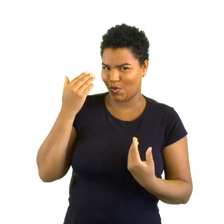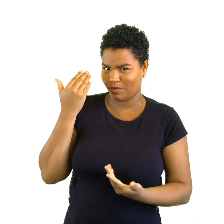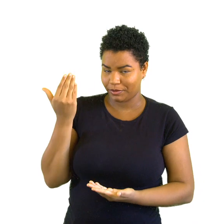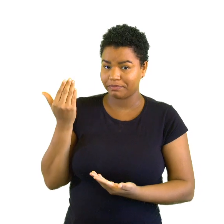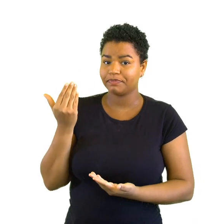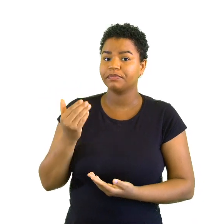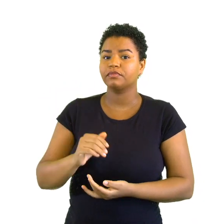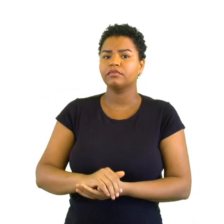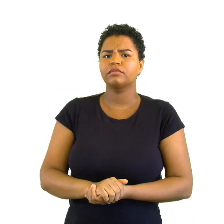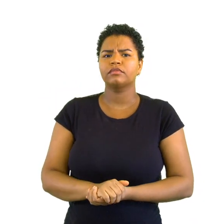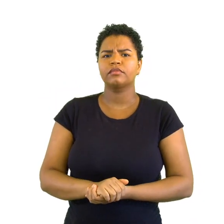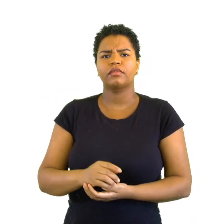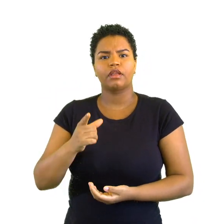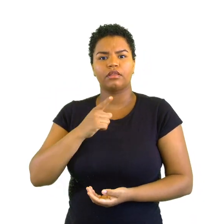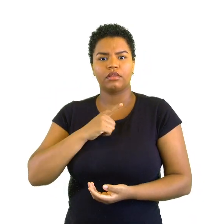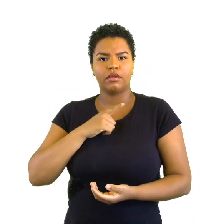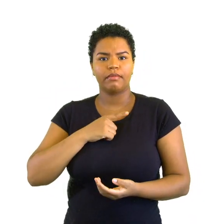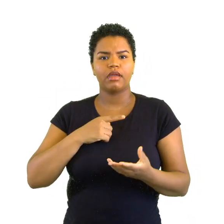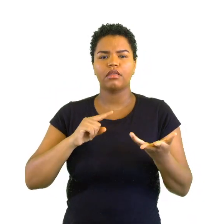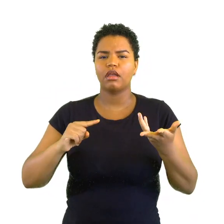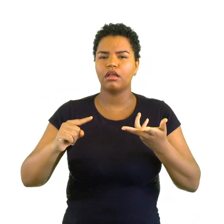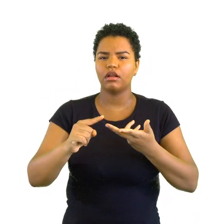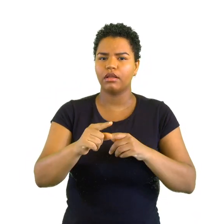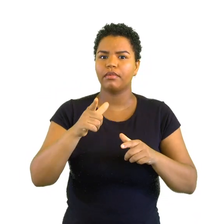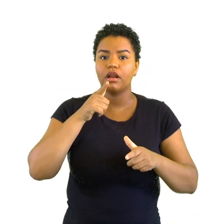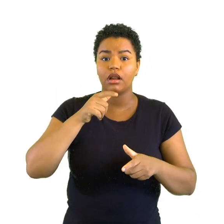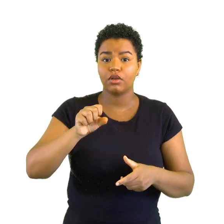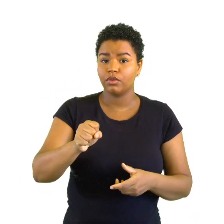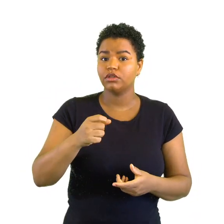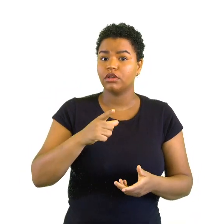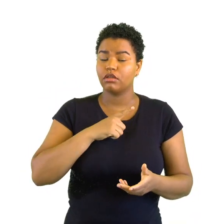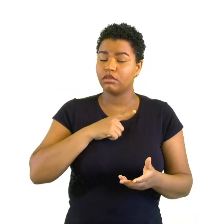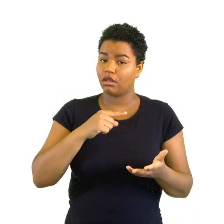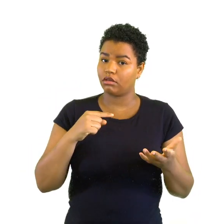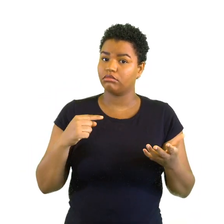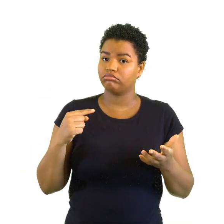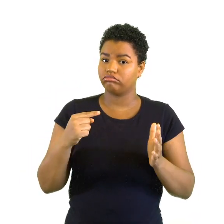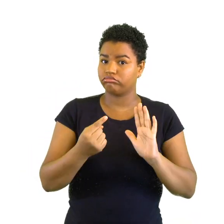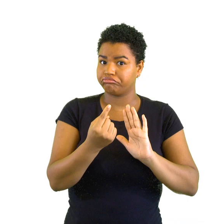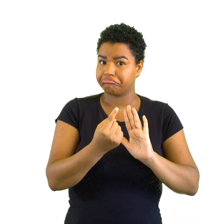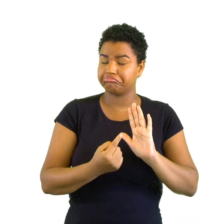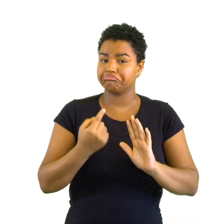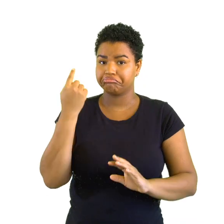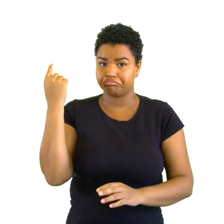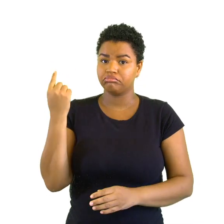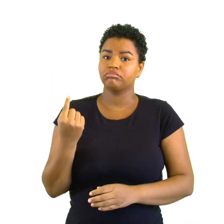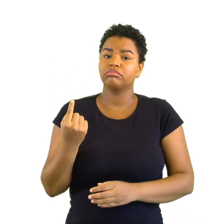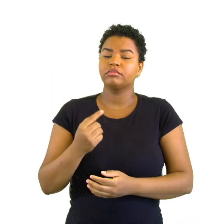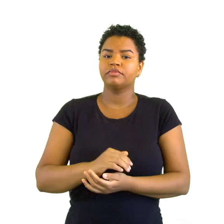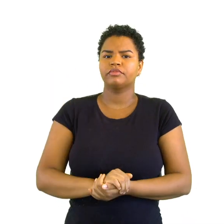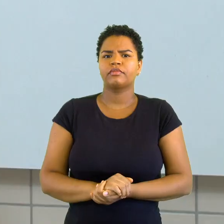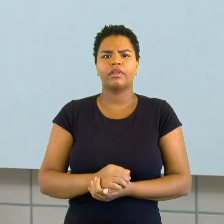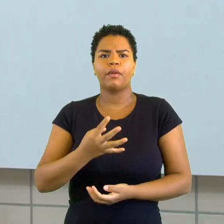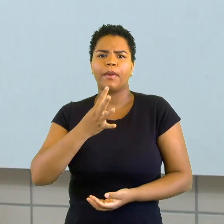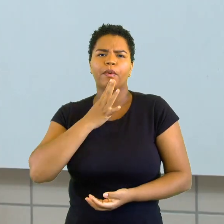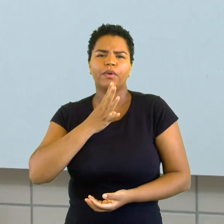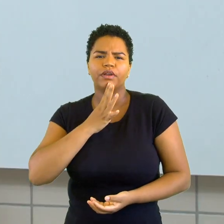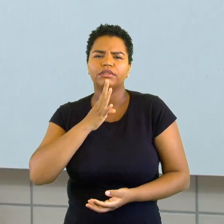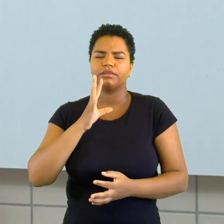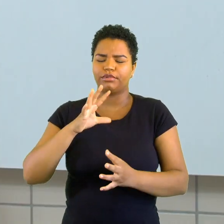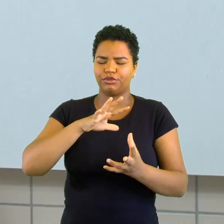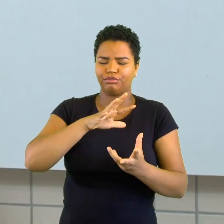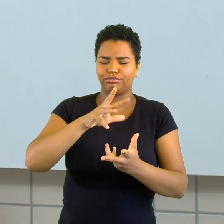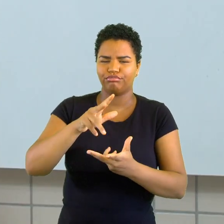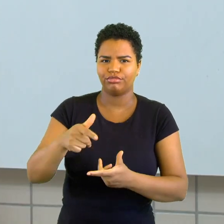elementos linguísticos que são me apresentados, né? Então, a partir do momento que o meu conhecimento de mundo, a minha